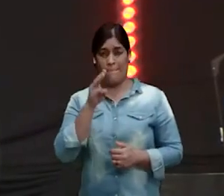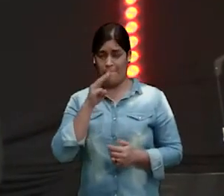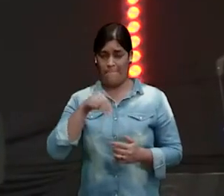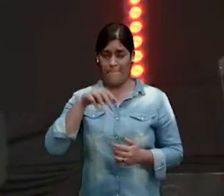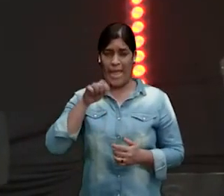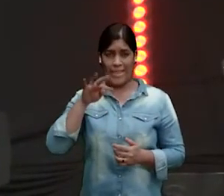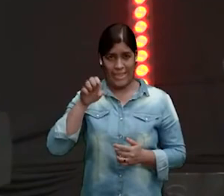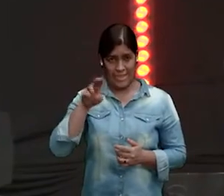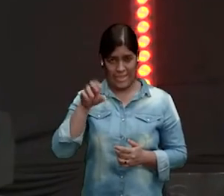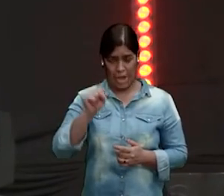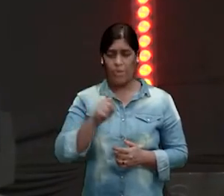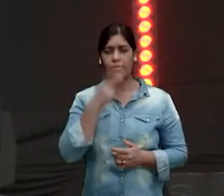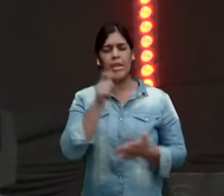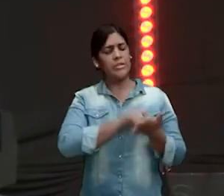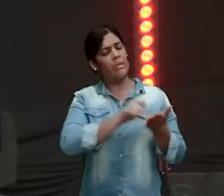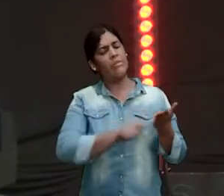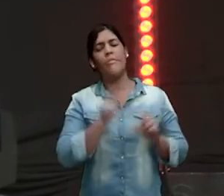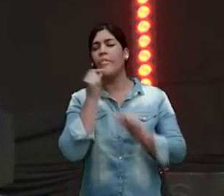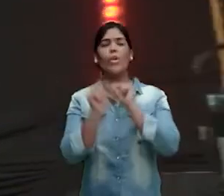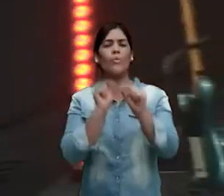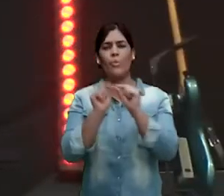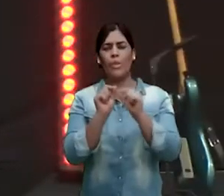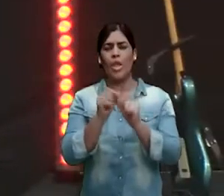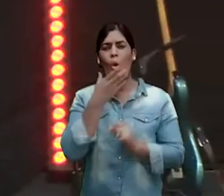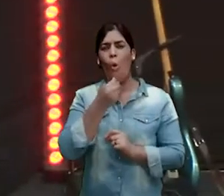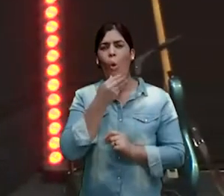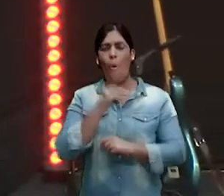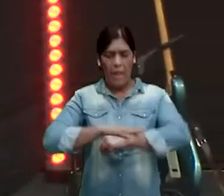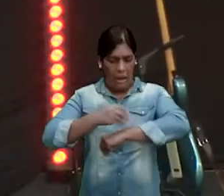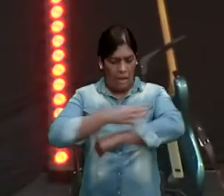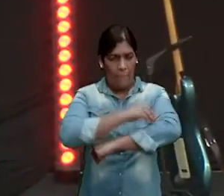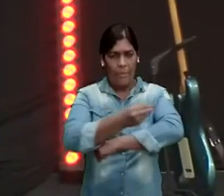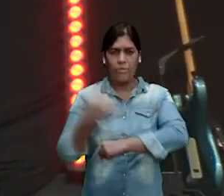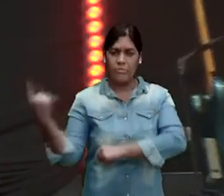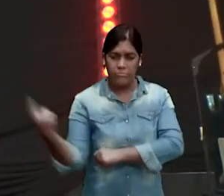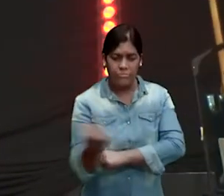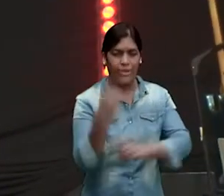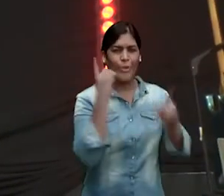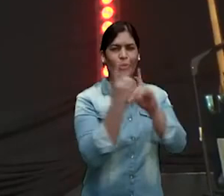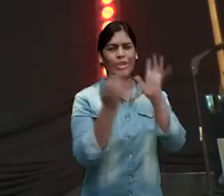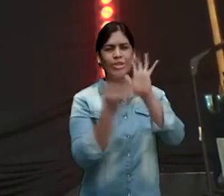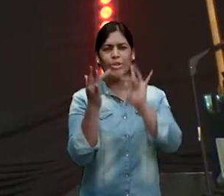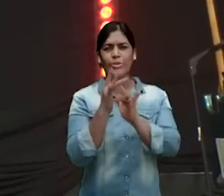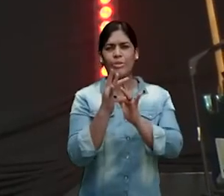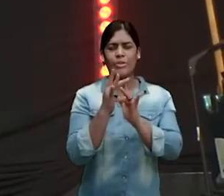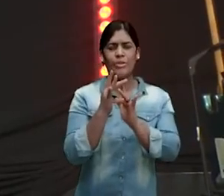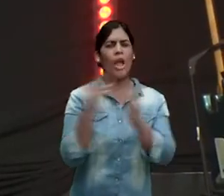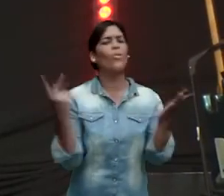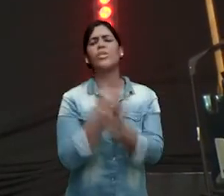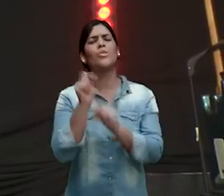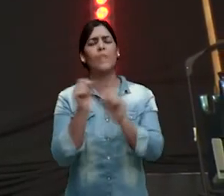vai contar que um homem leproso foi até Jesus aí eu queria ser curado Quando ele chegar lá Jesus Bota a mão nele esse